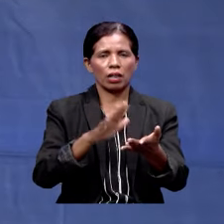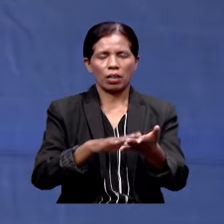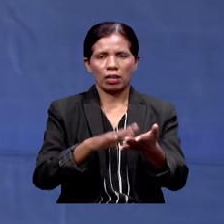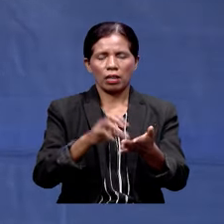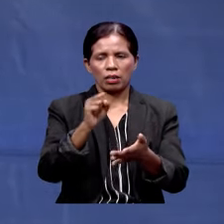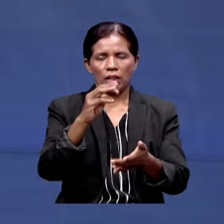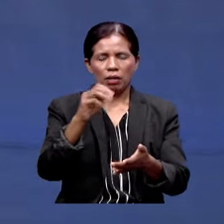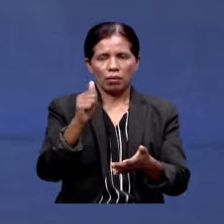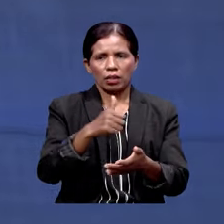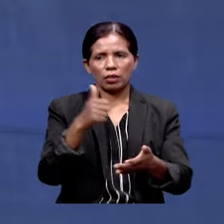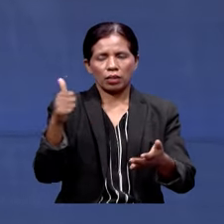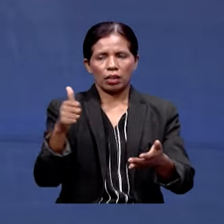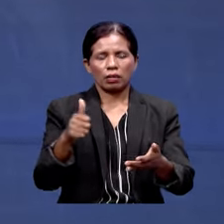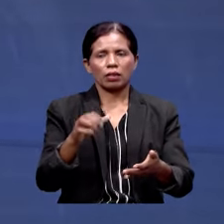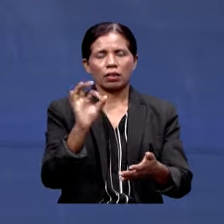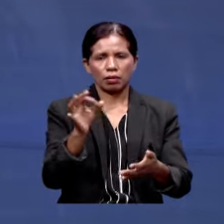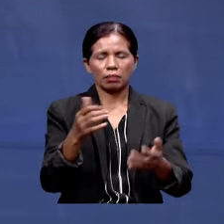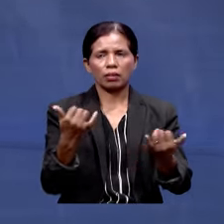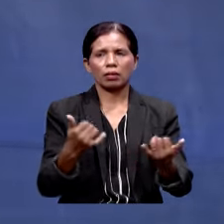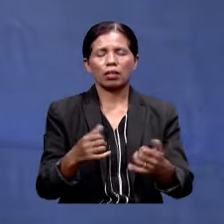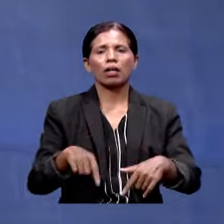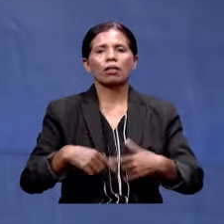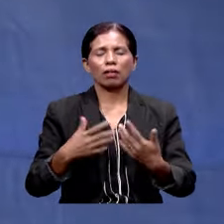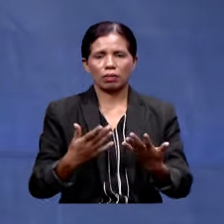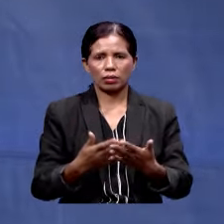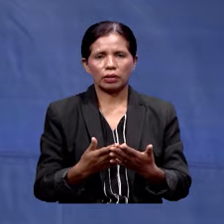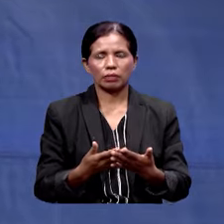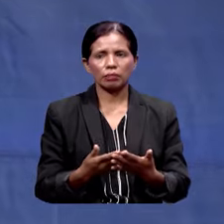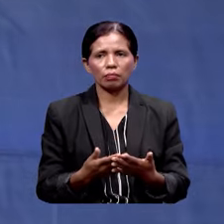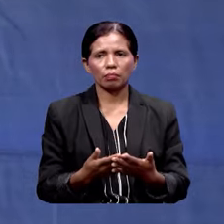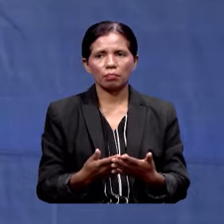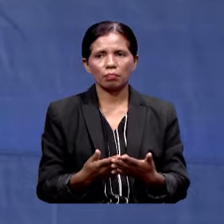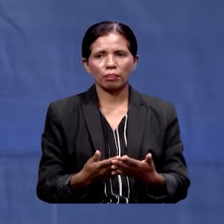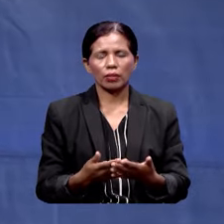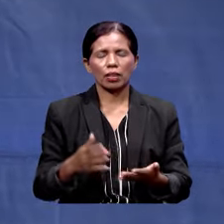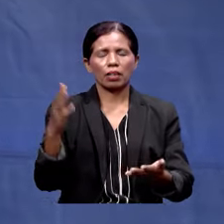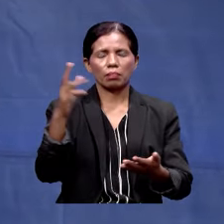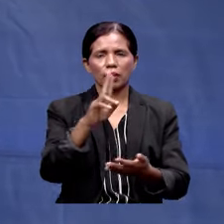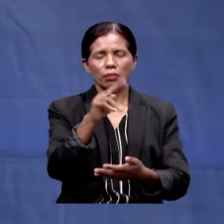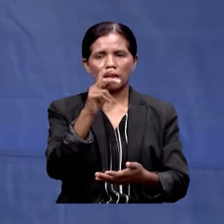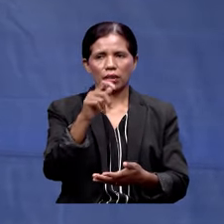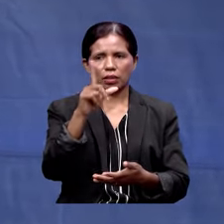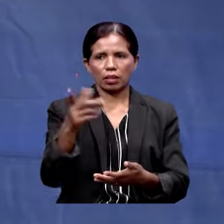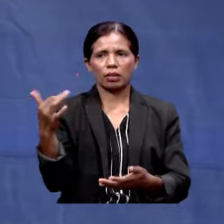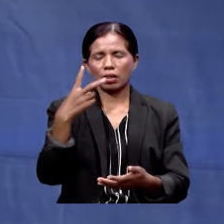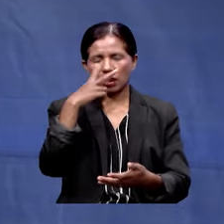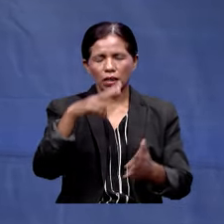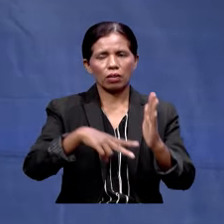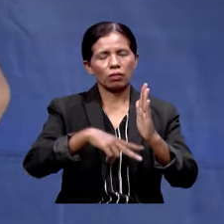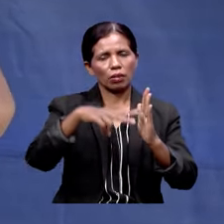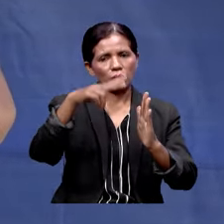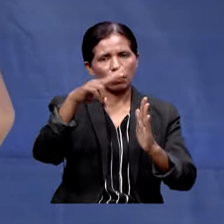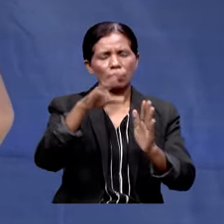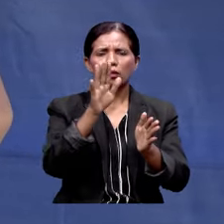60, 70 nem aqui também. Agora, vai ensino superior, o entel, se a rema valor ne kikua nos.